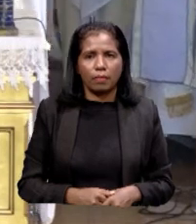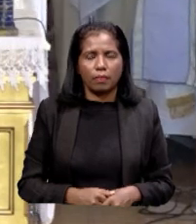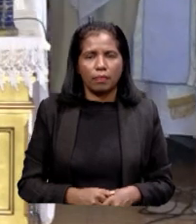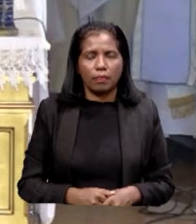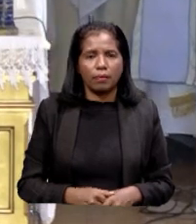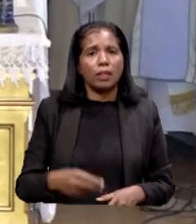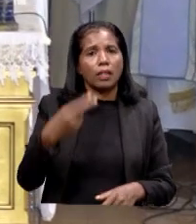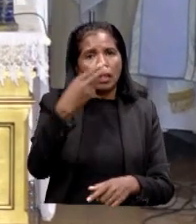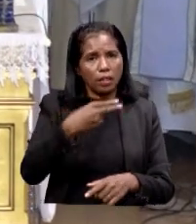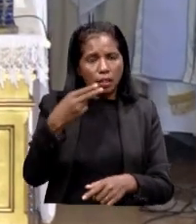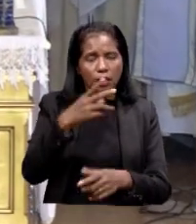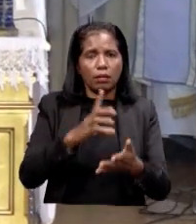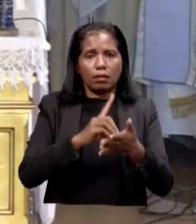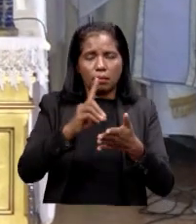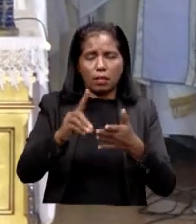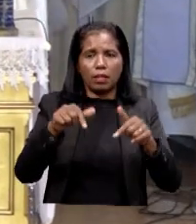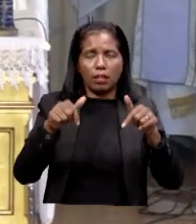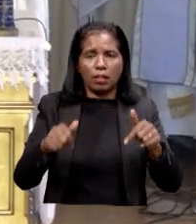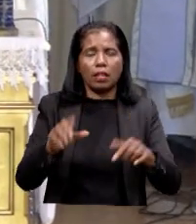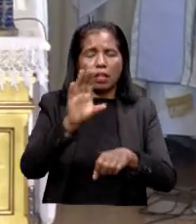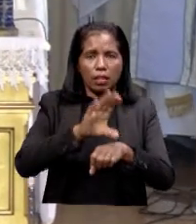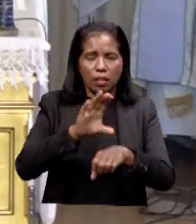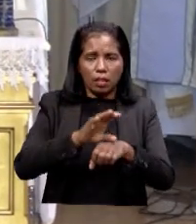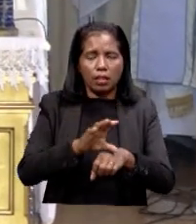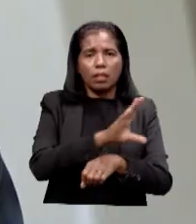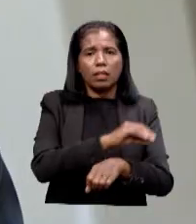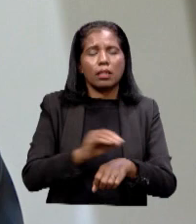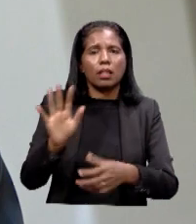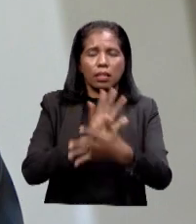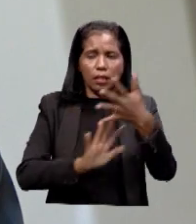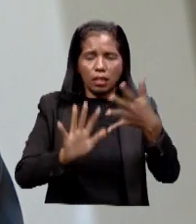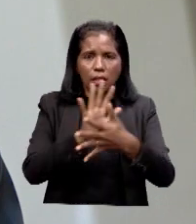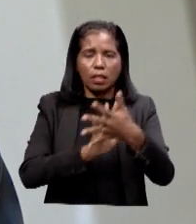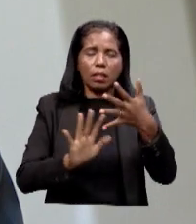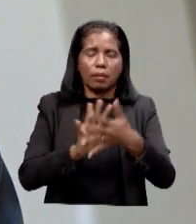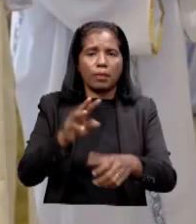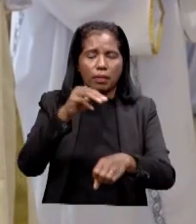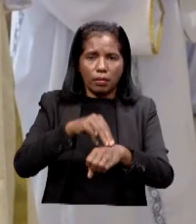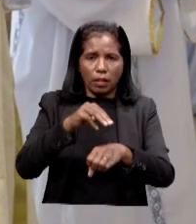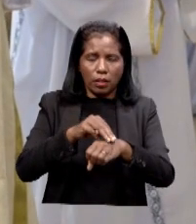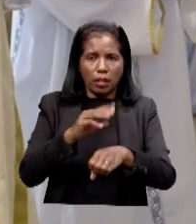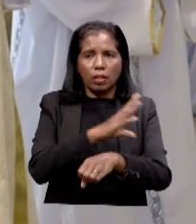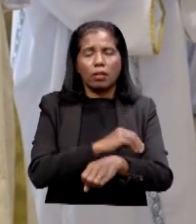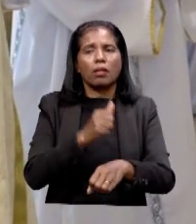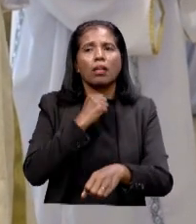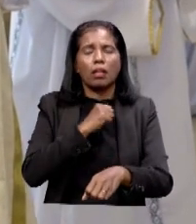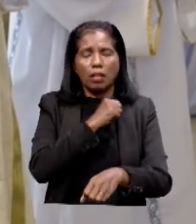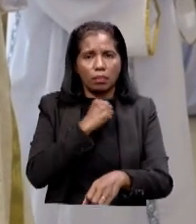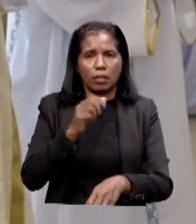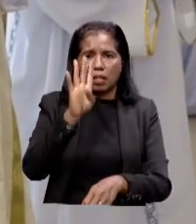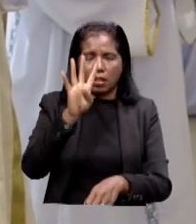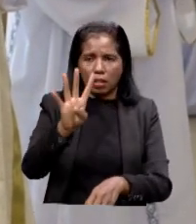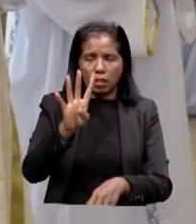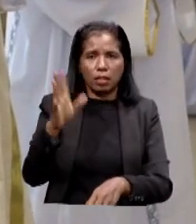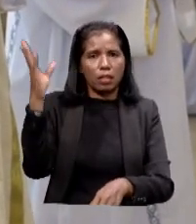Quinta semana, né, Santa Creda celebra Missa Solenidade Virgem Imaculada Conceição na ordenação sacerdotal ba Padre Nenhat e